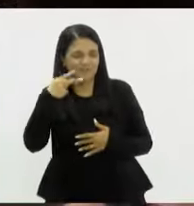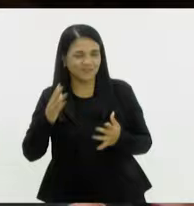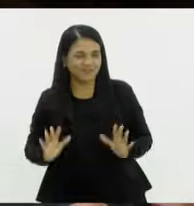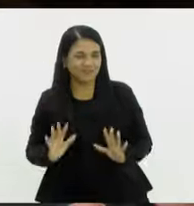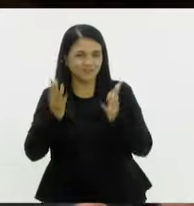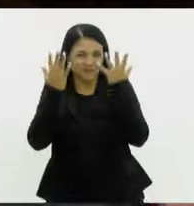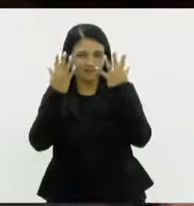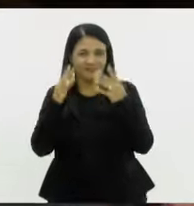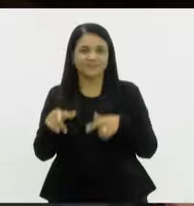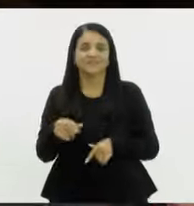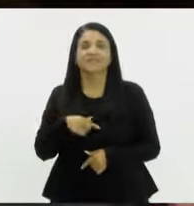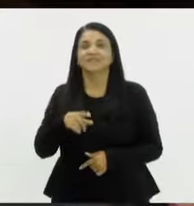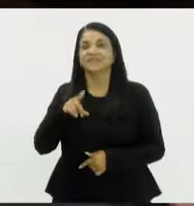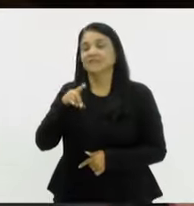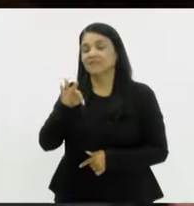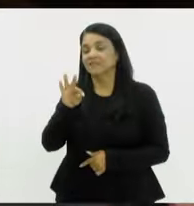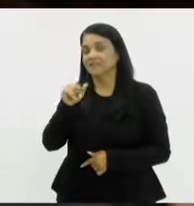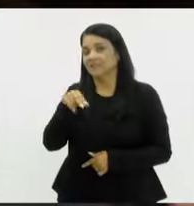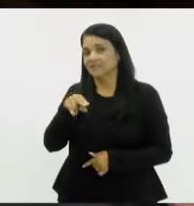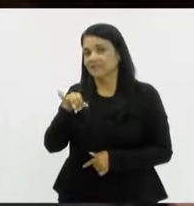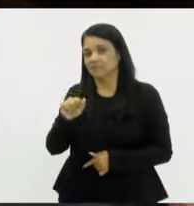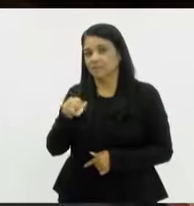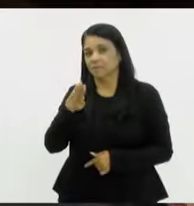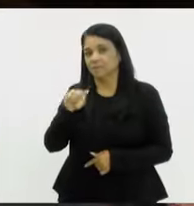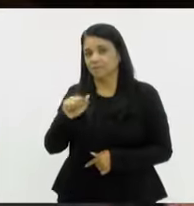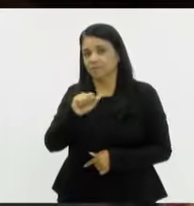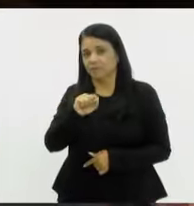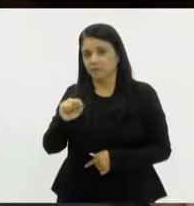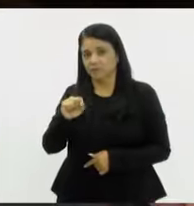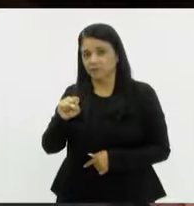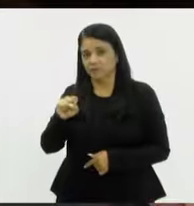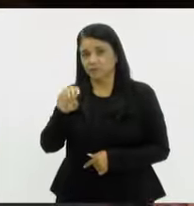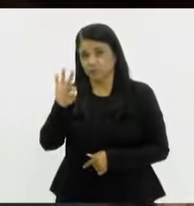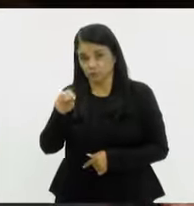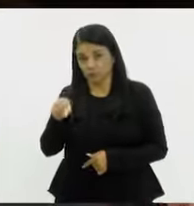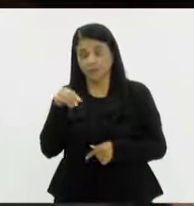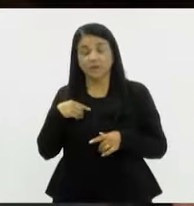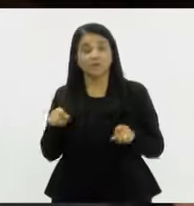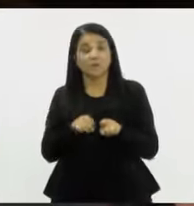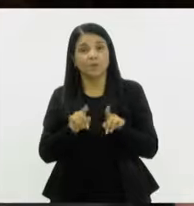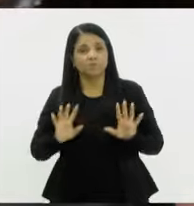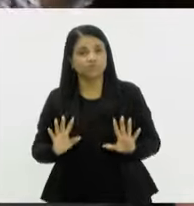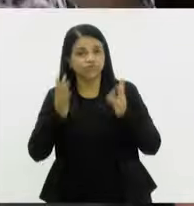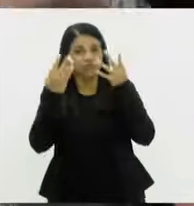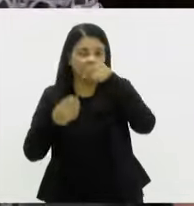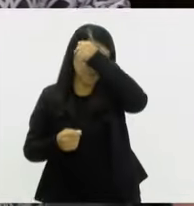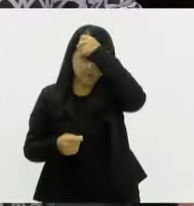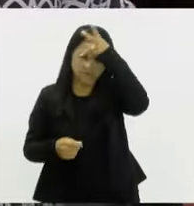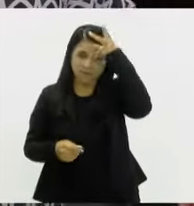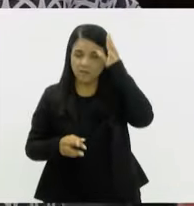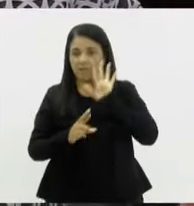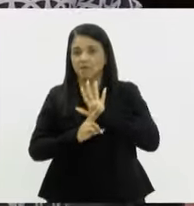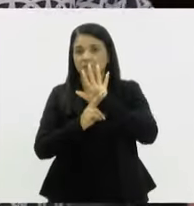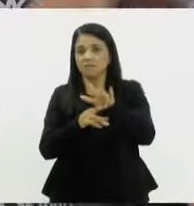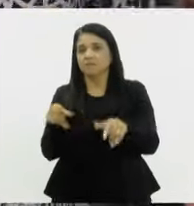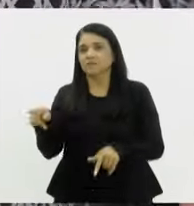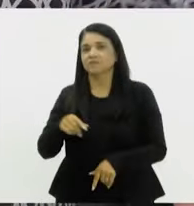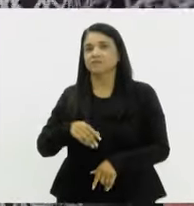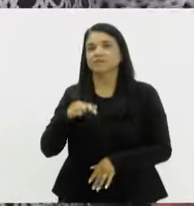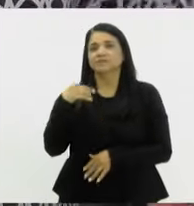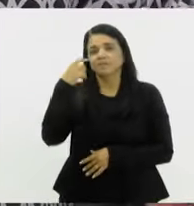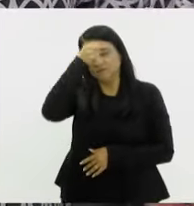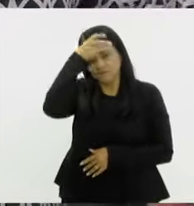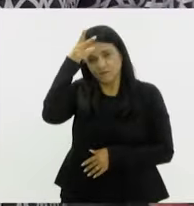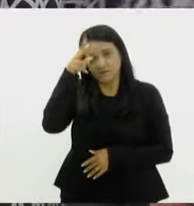pessoa da vereadora Tânia Bastos saudar todas as prefeitas na pessoa da perfeita Fátima que a gente também conhece há